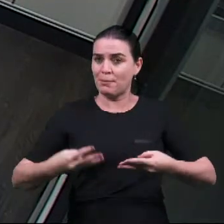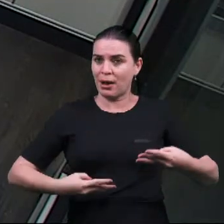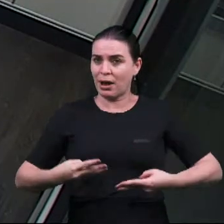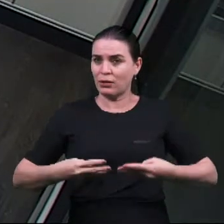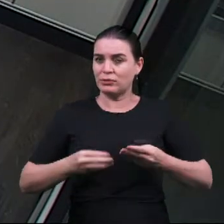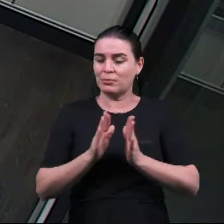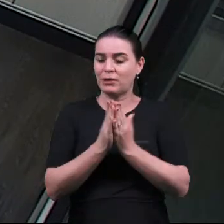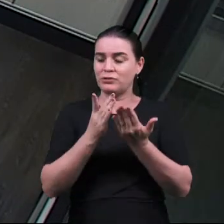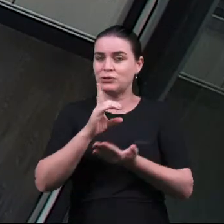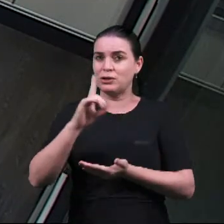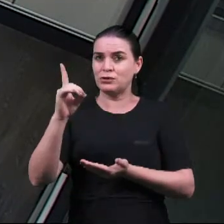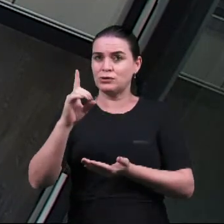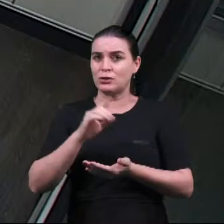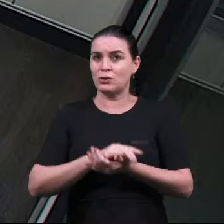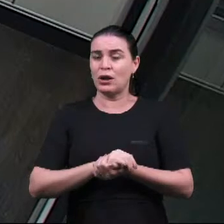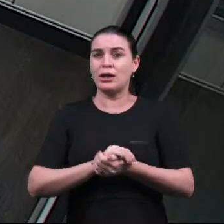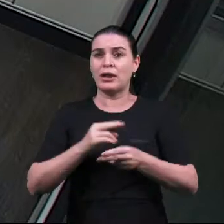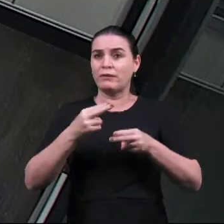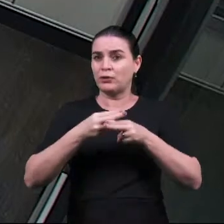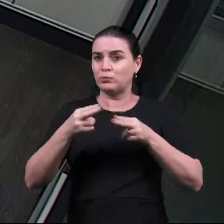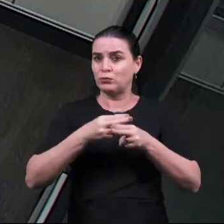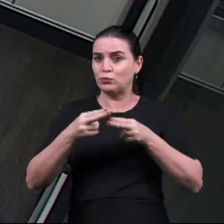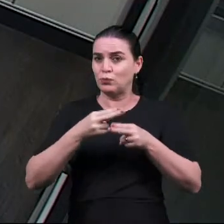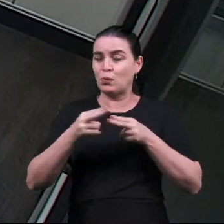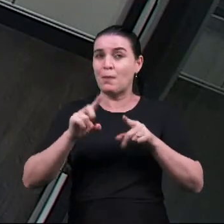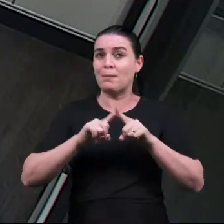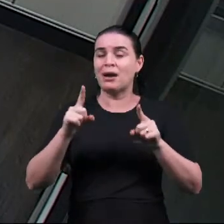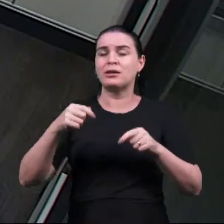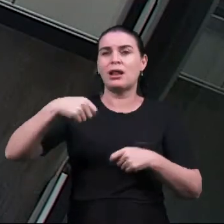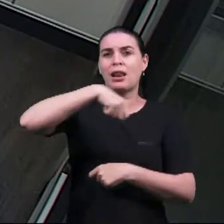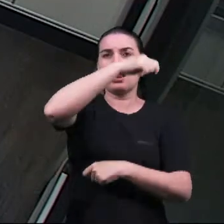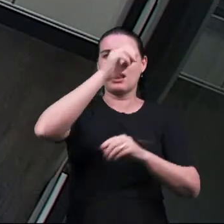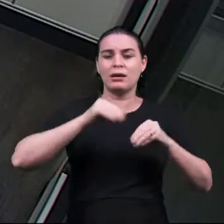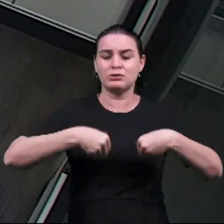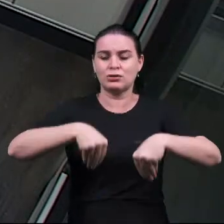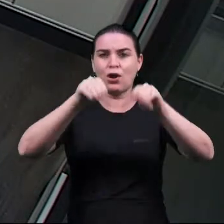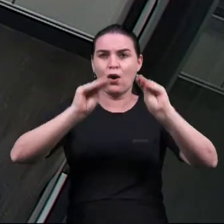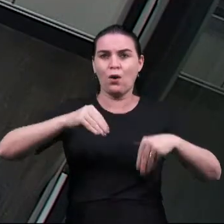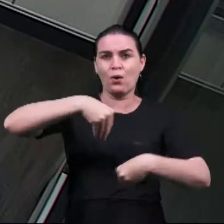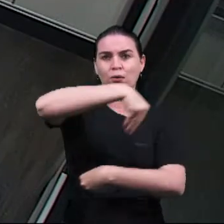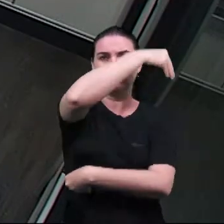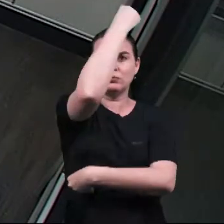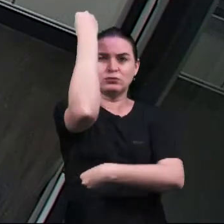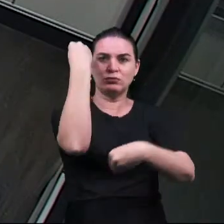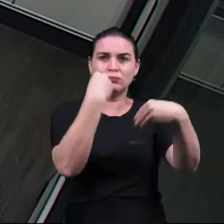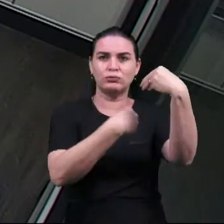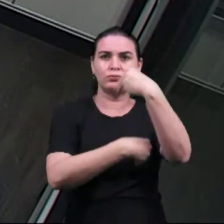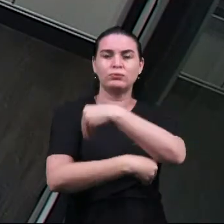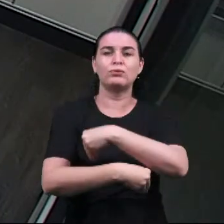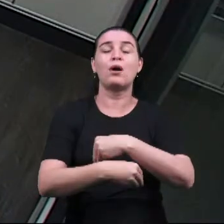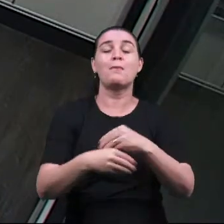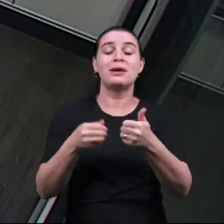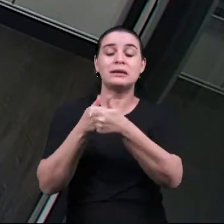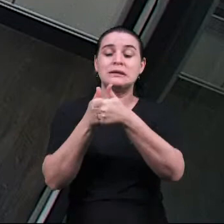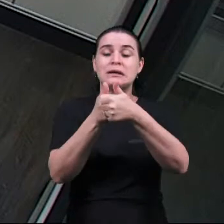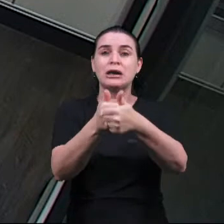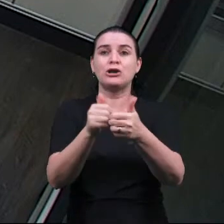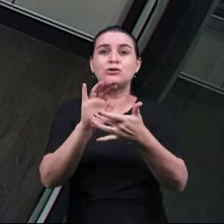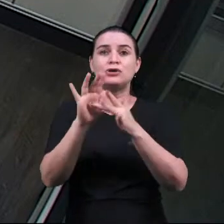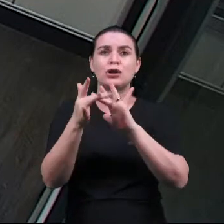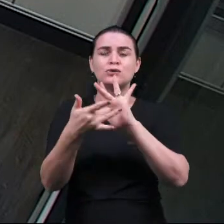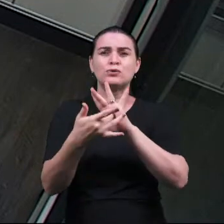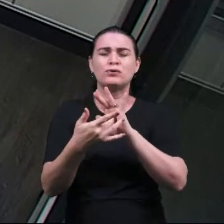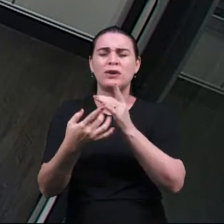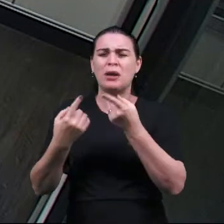E ele estava sem roupa, Isso, só com lençol. E quando ele está seguindo Jesus, vem uma